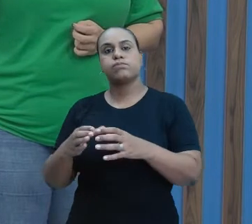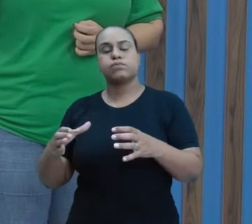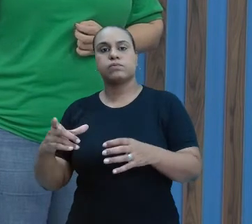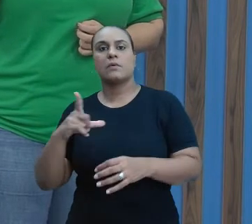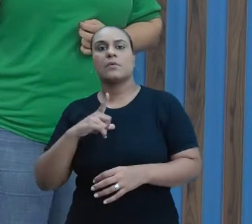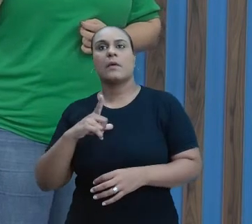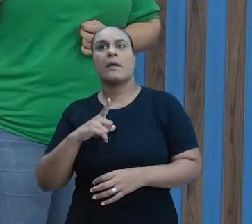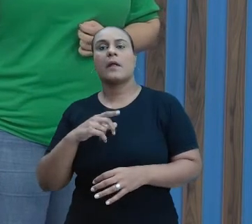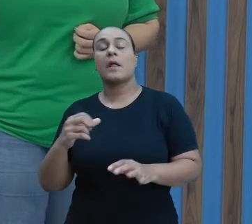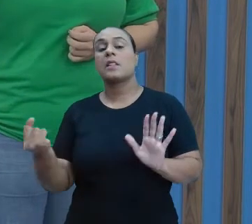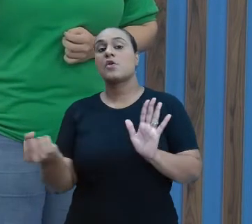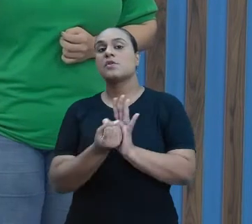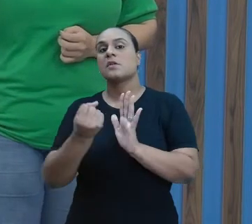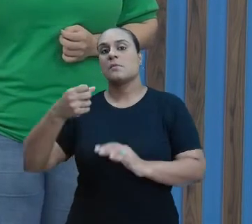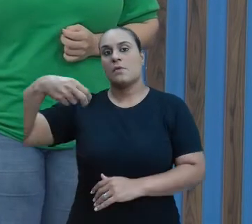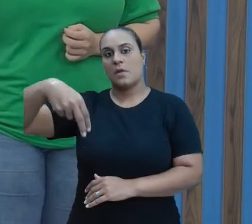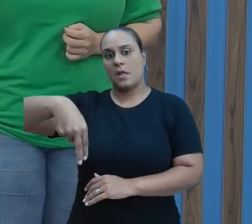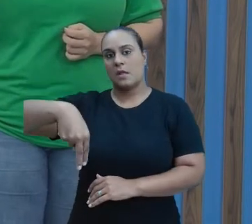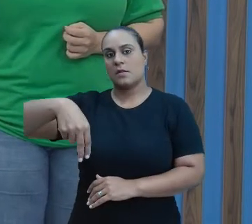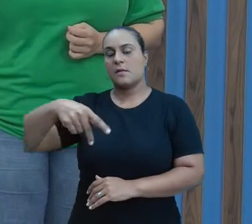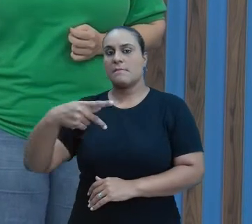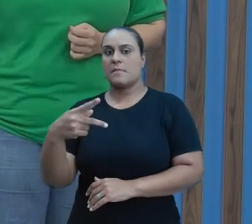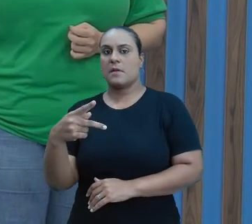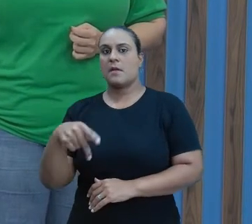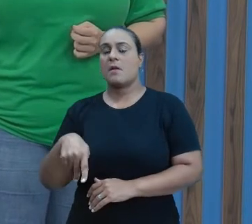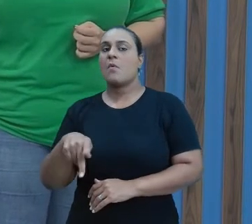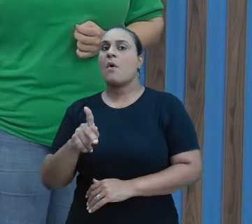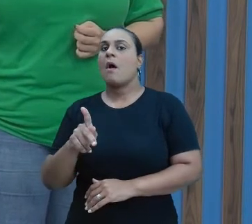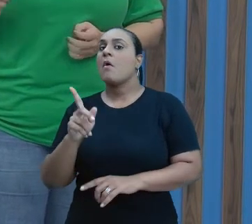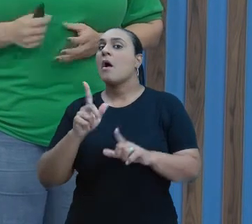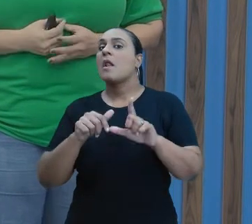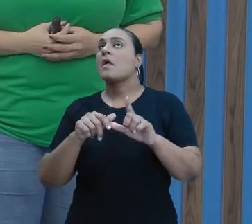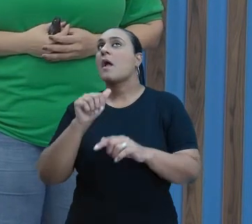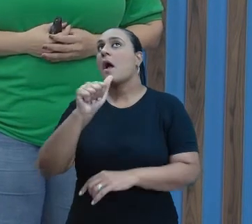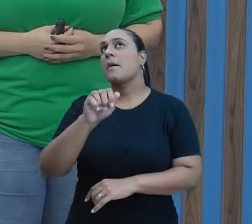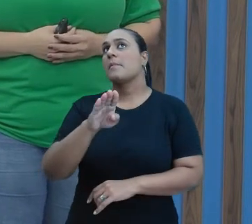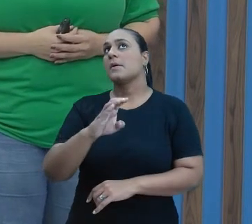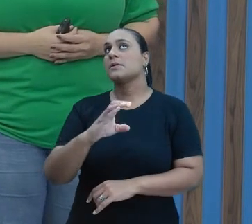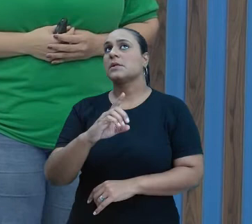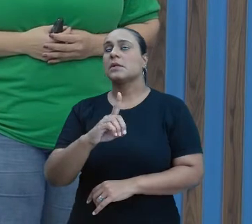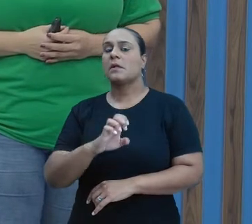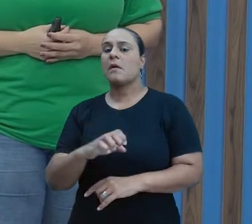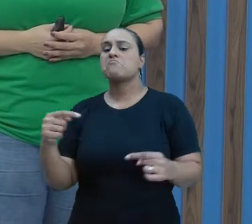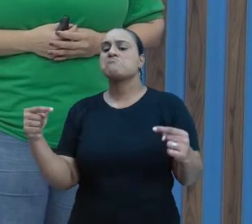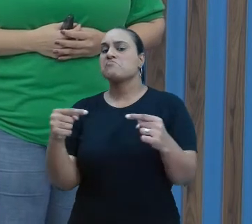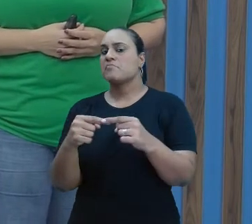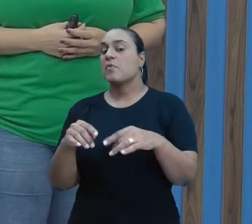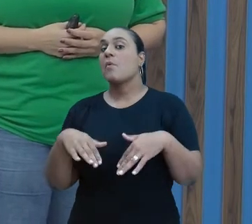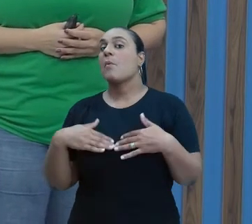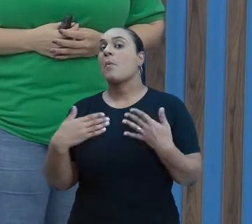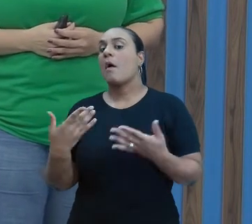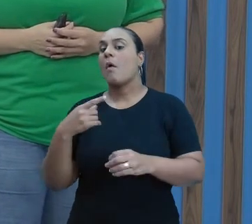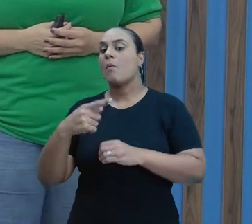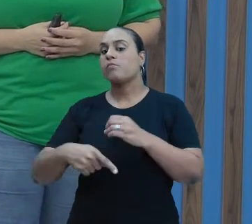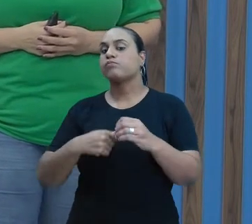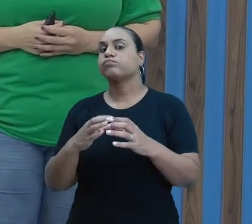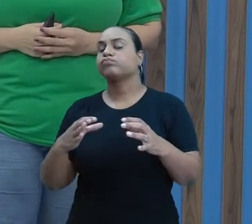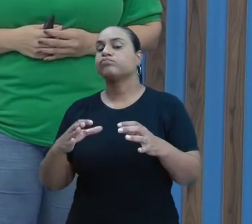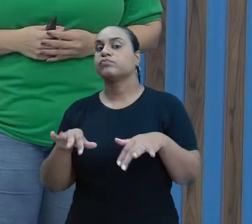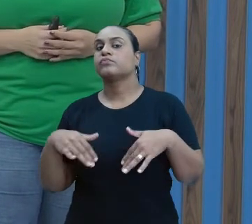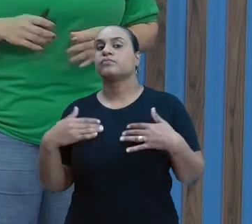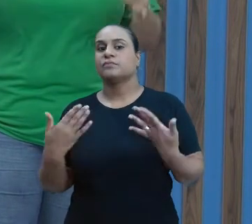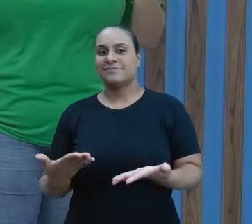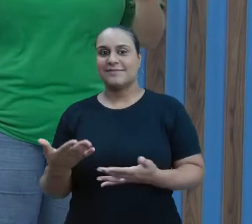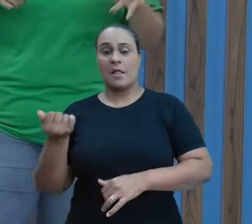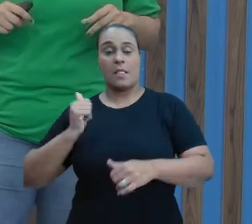os símbolos, né? N, P e K. Quais serão esses elementos? Estamos